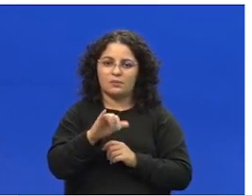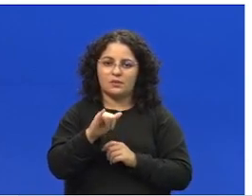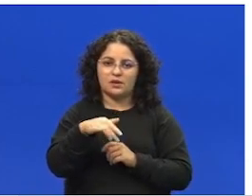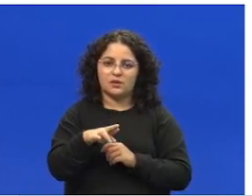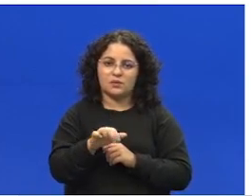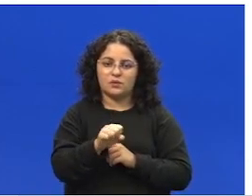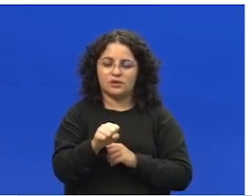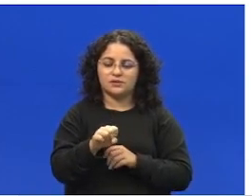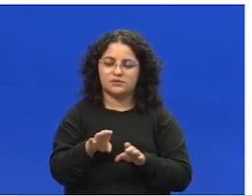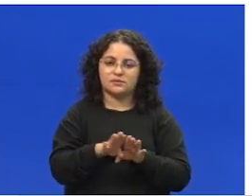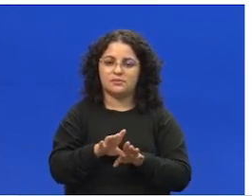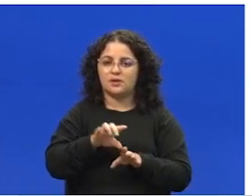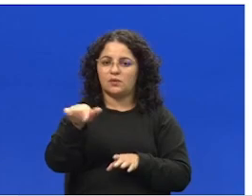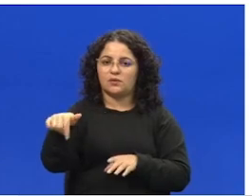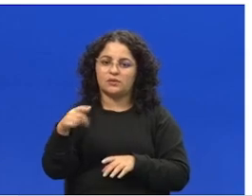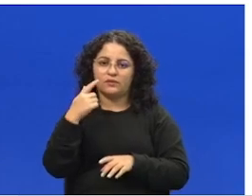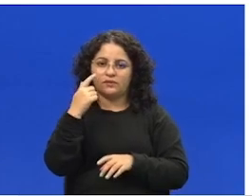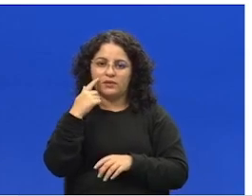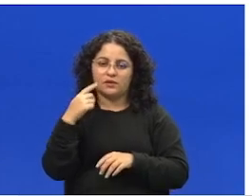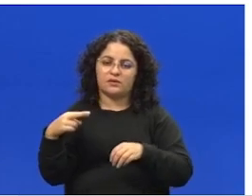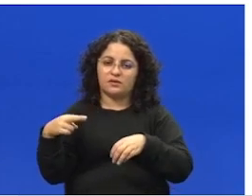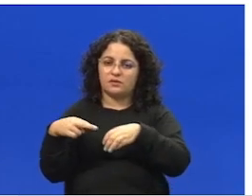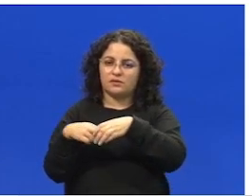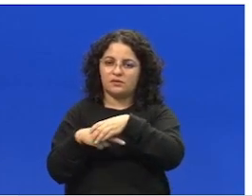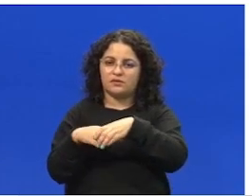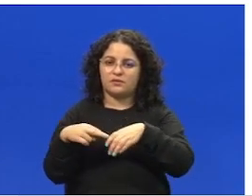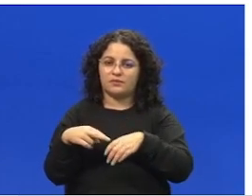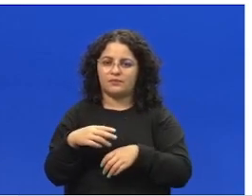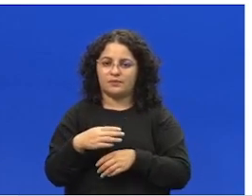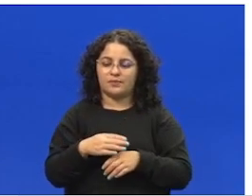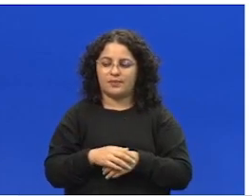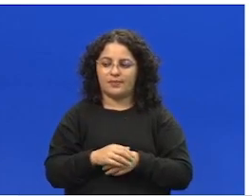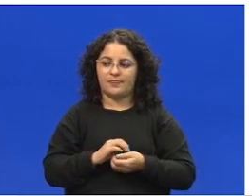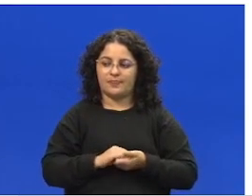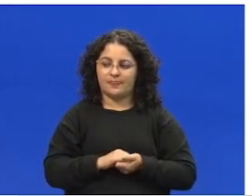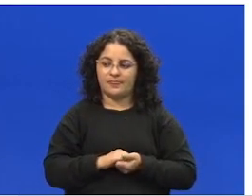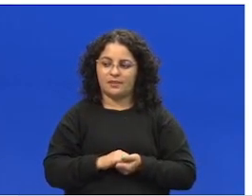a espondilolistese nessa imagem em perfil.